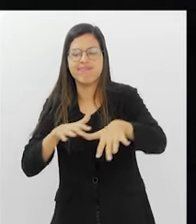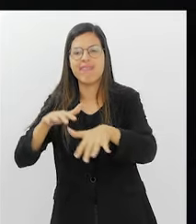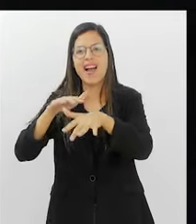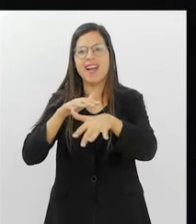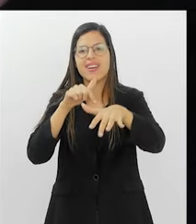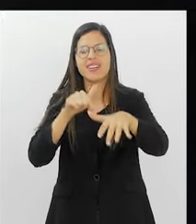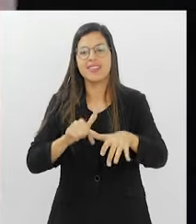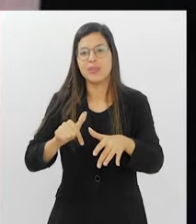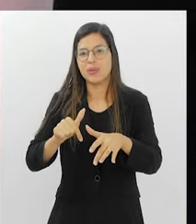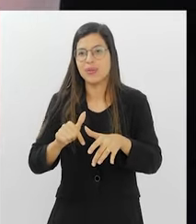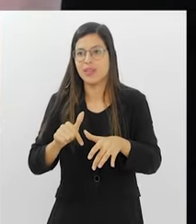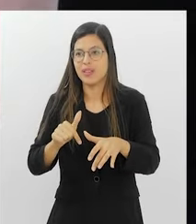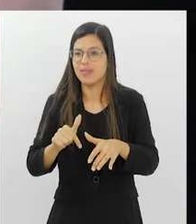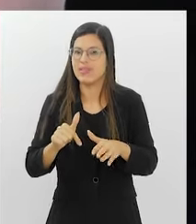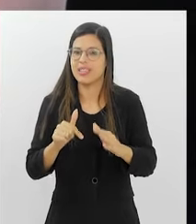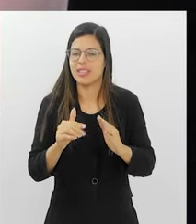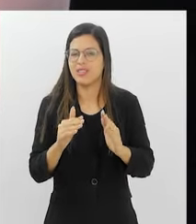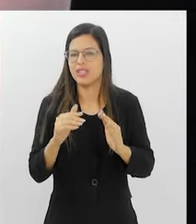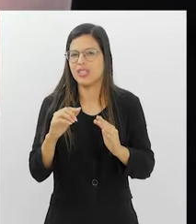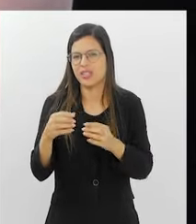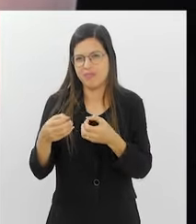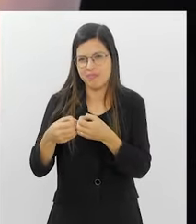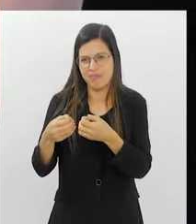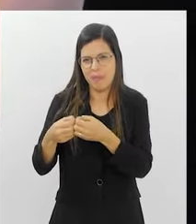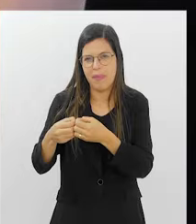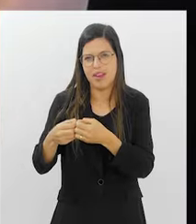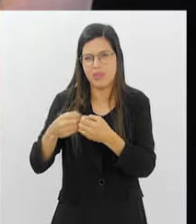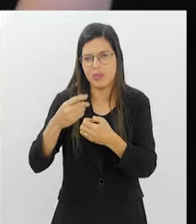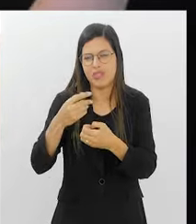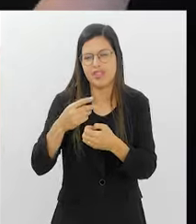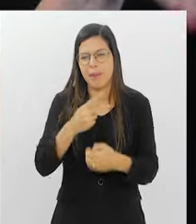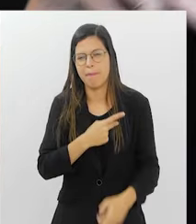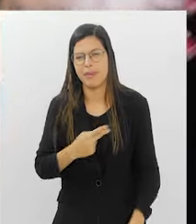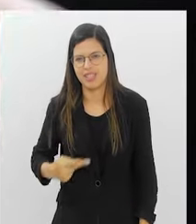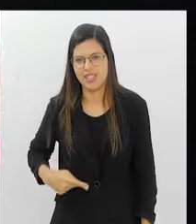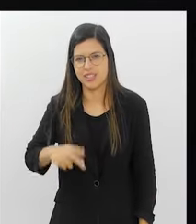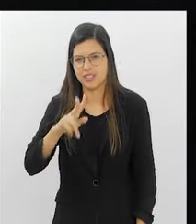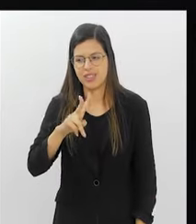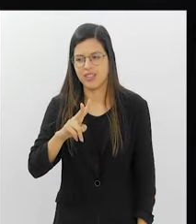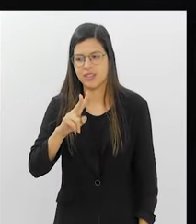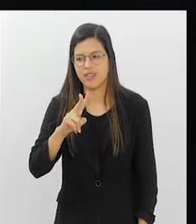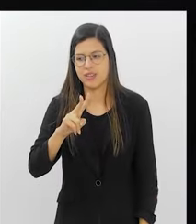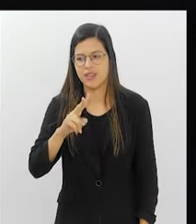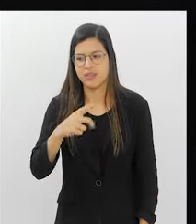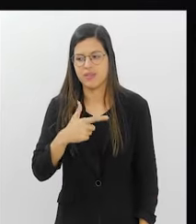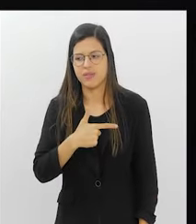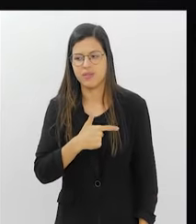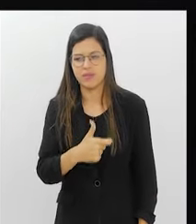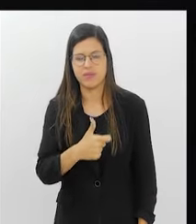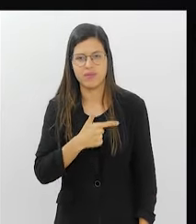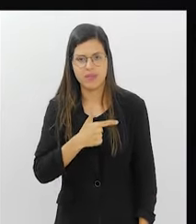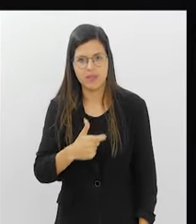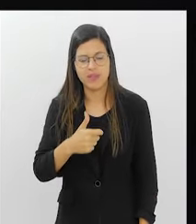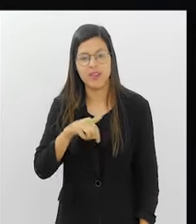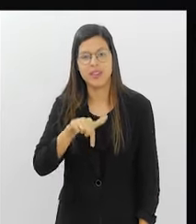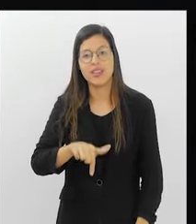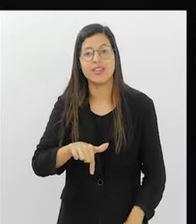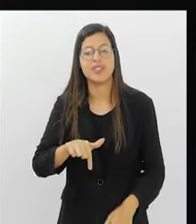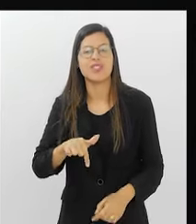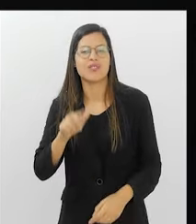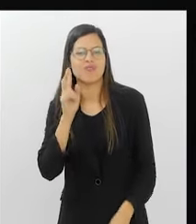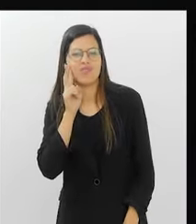carros até porque ela mora a gente morava né ali perto da Presidente Vargas então era o caminho todinho vendo os carros